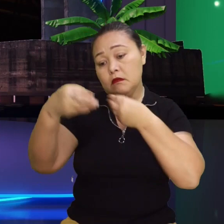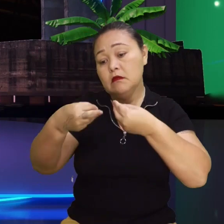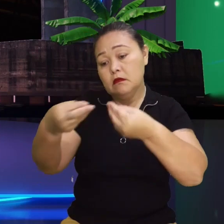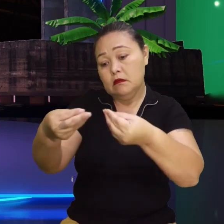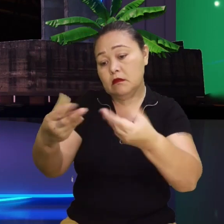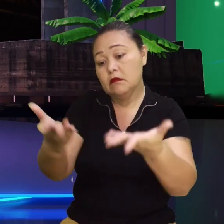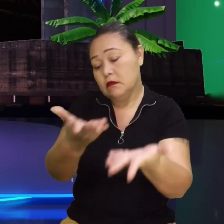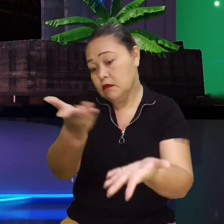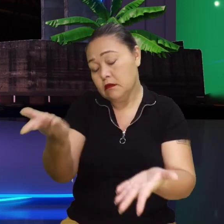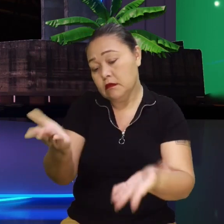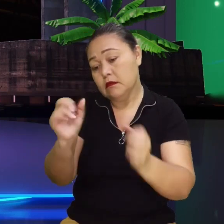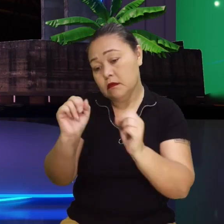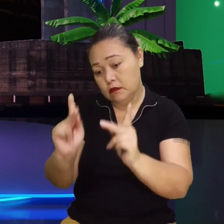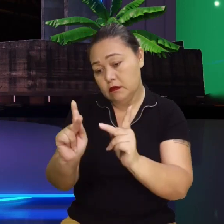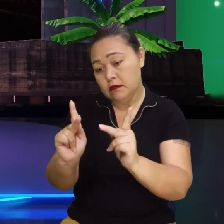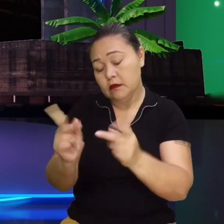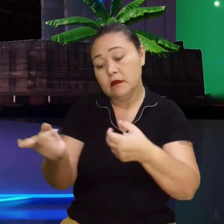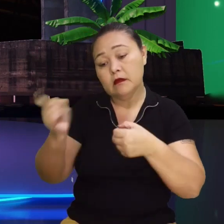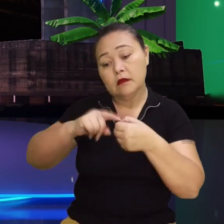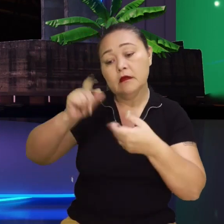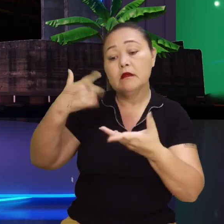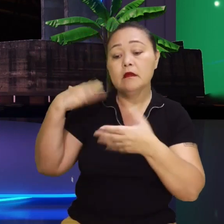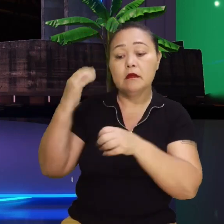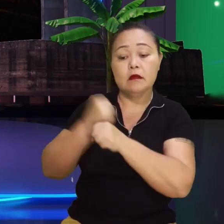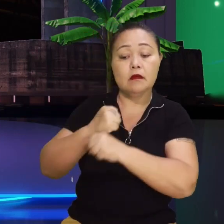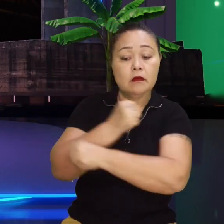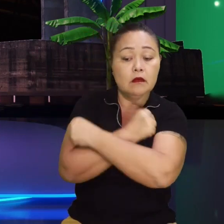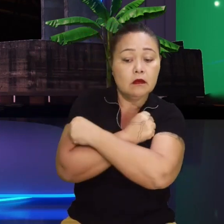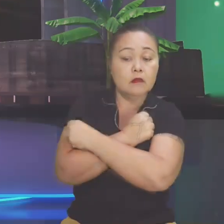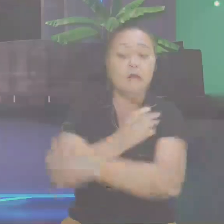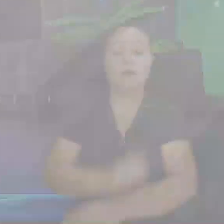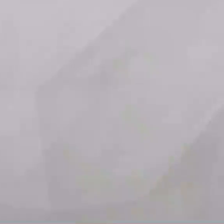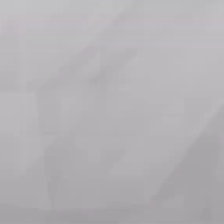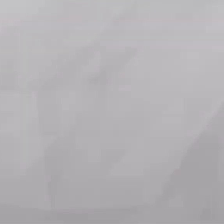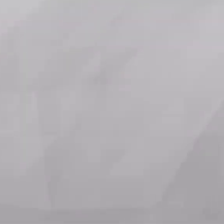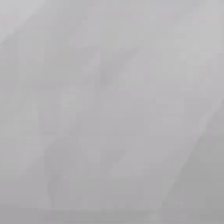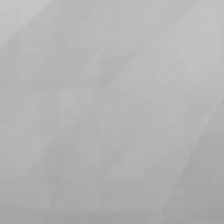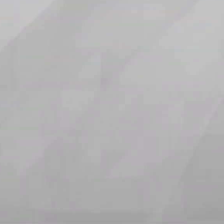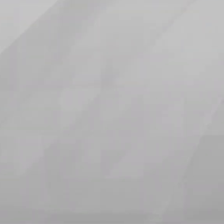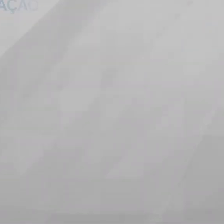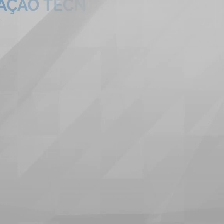ok daqui a pouco eu volto para ver mais uma um abraço